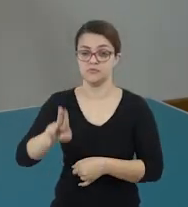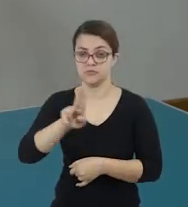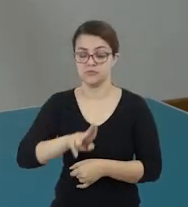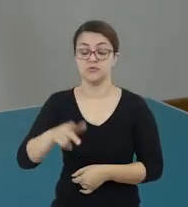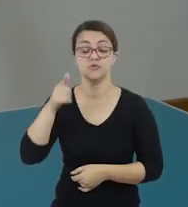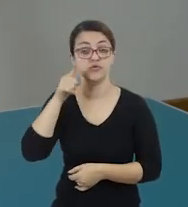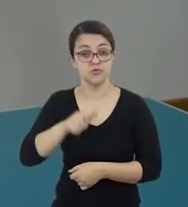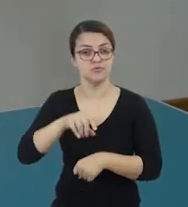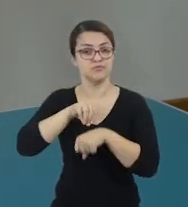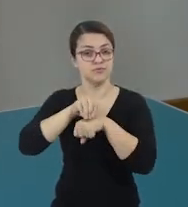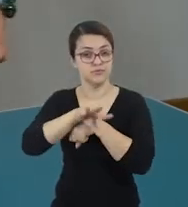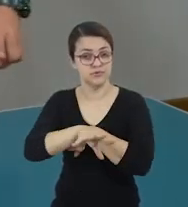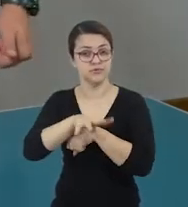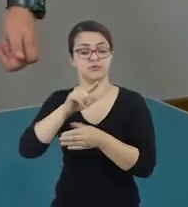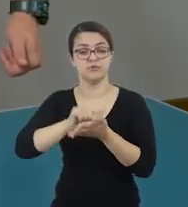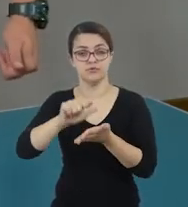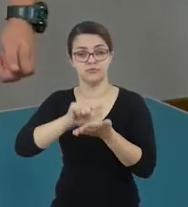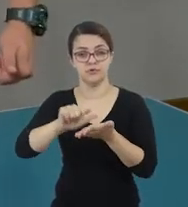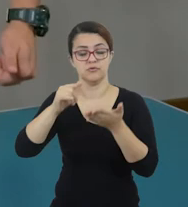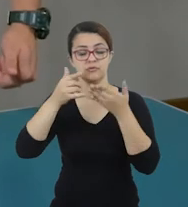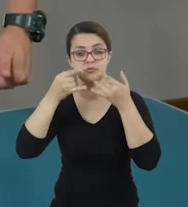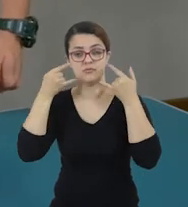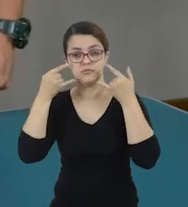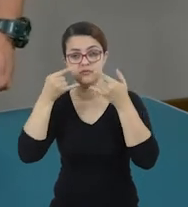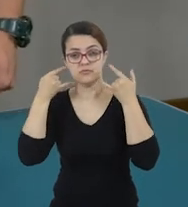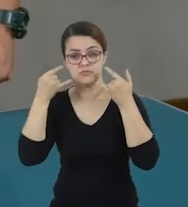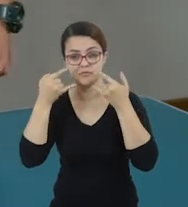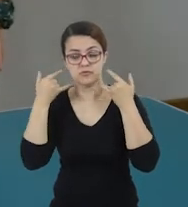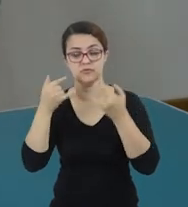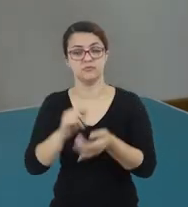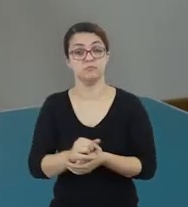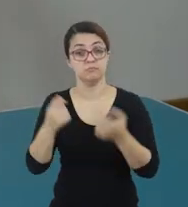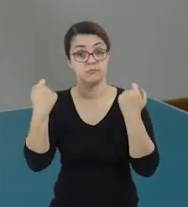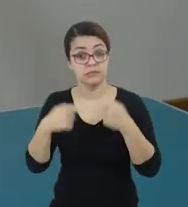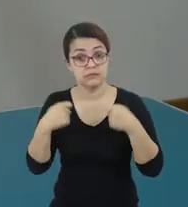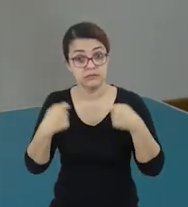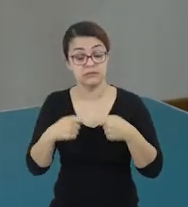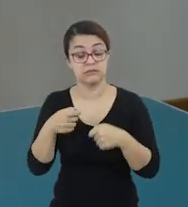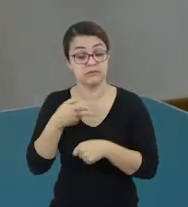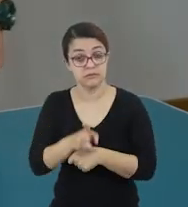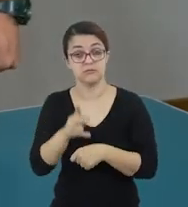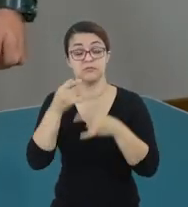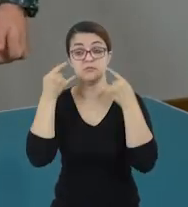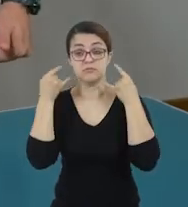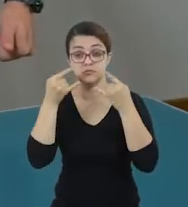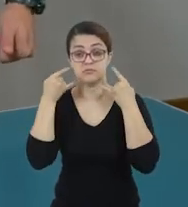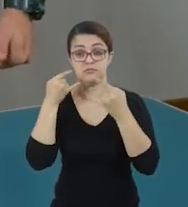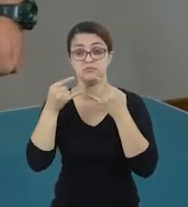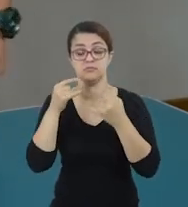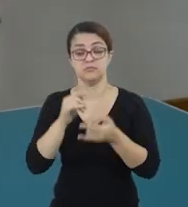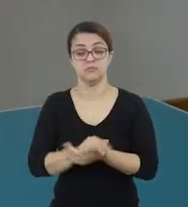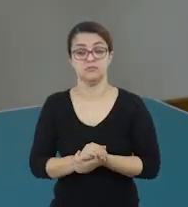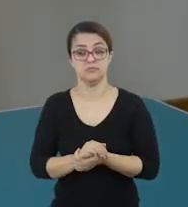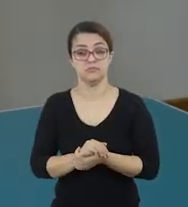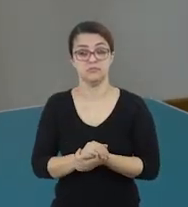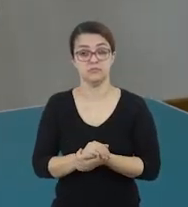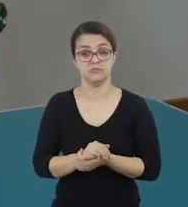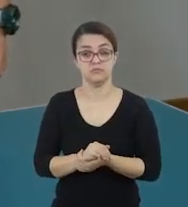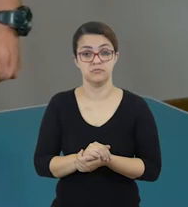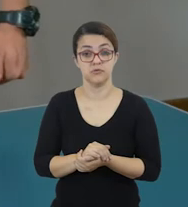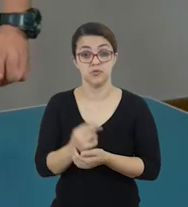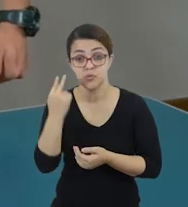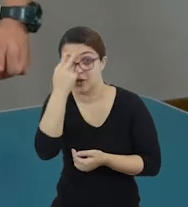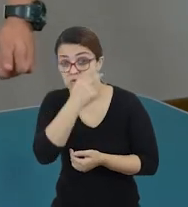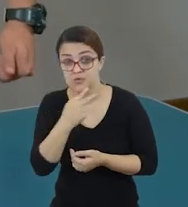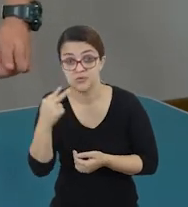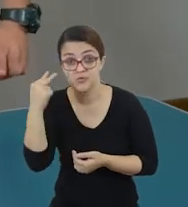ok? Eu trago novamente as dicas de limpeza da sua máscara. Então você precisa manter a sua máscara sempre higienizada. Troque